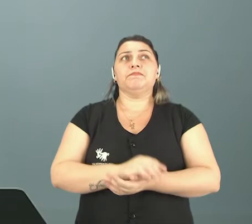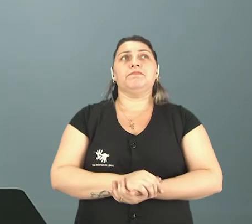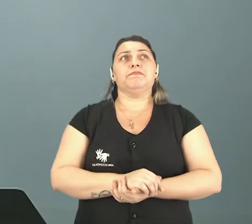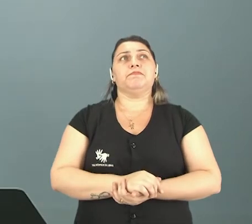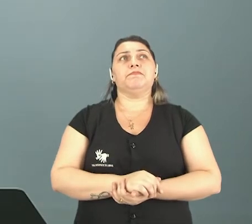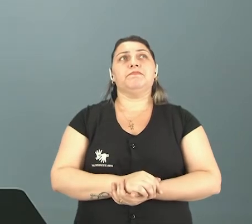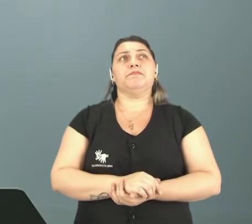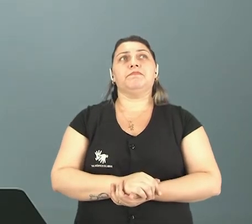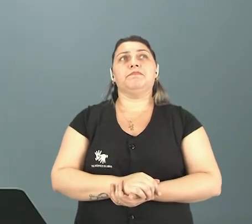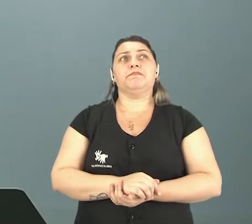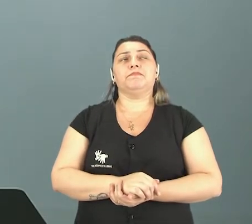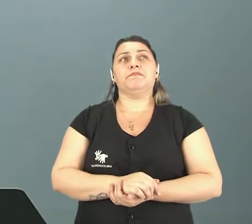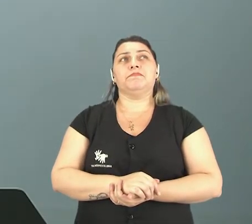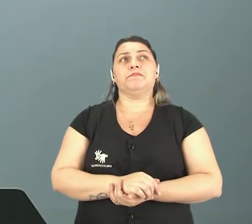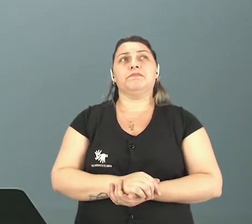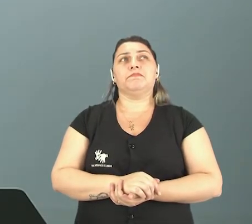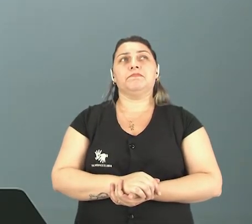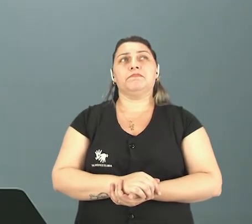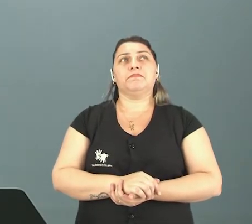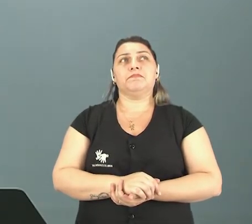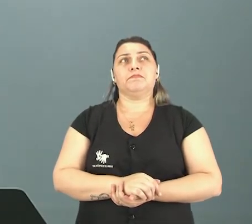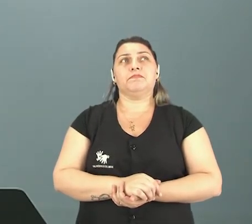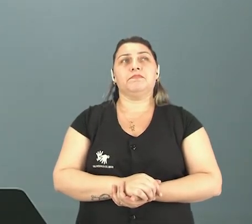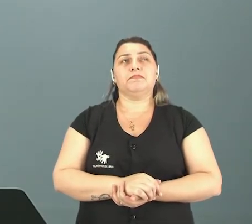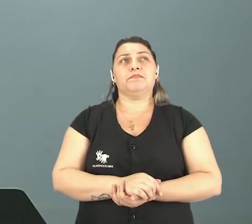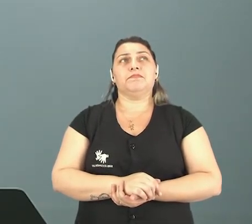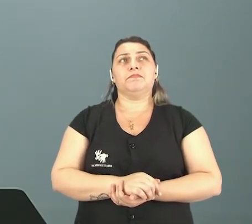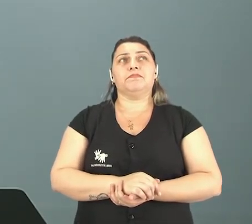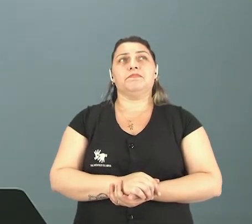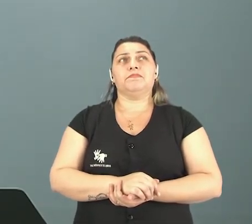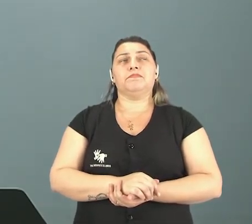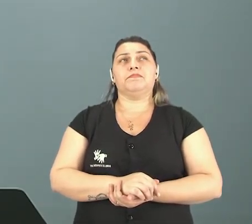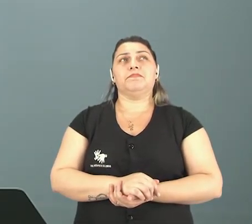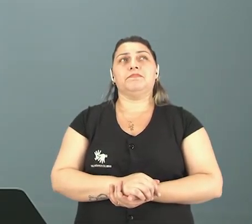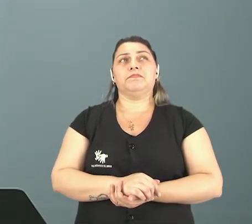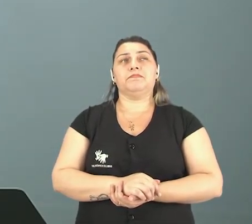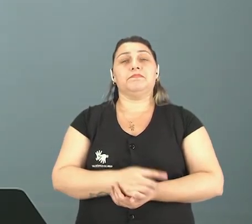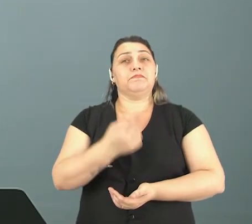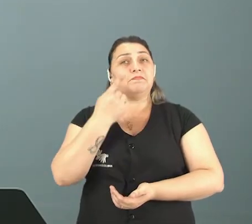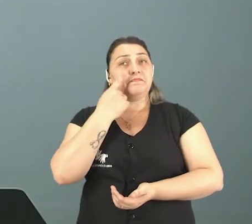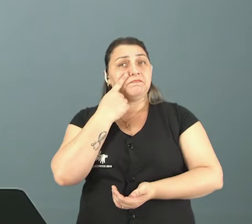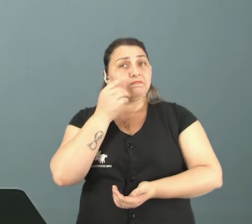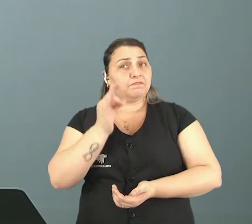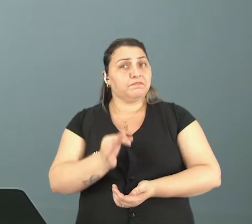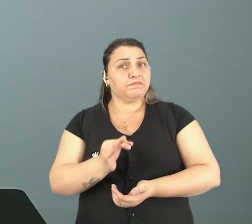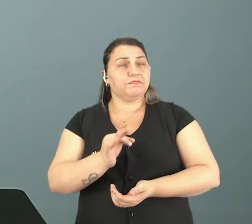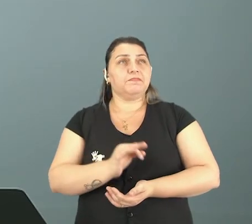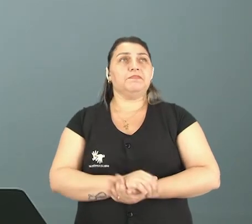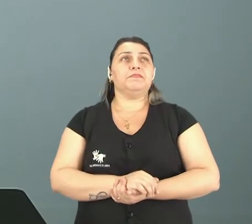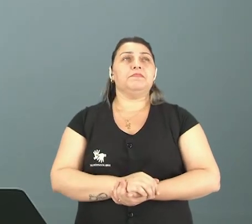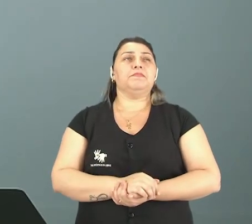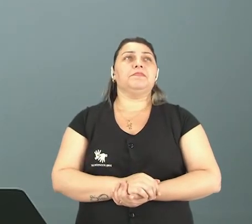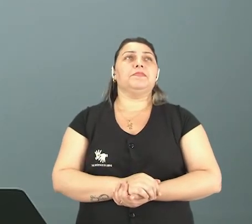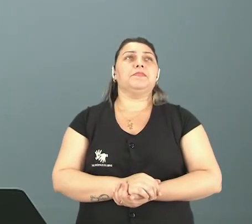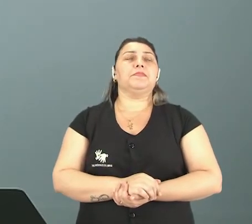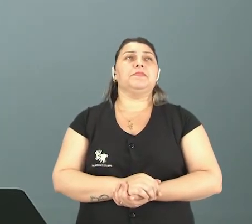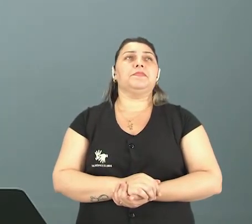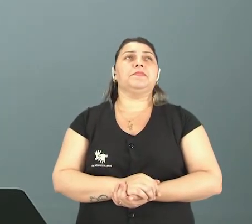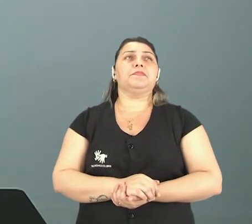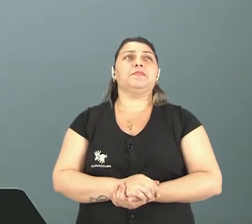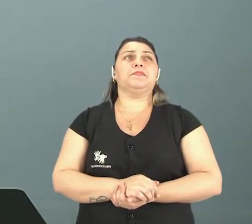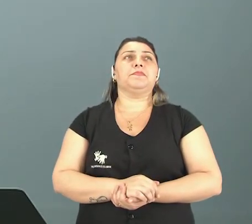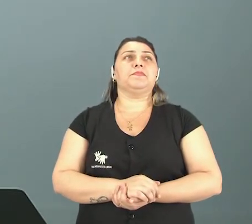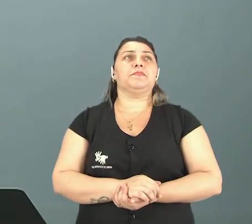de colocar, por isso que eu ia colocar aqui. Então, vamos ver se dá certo. Eu colocando